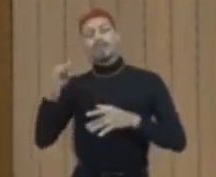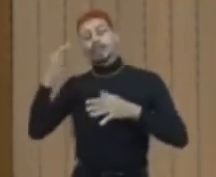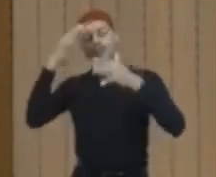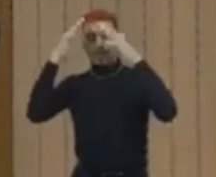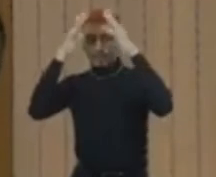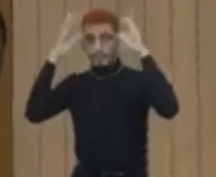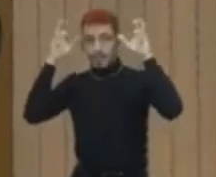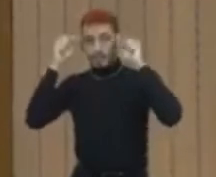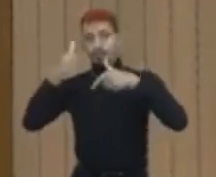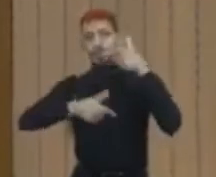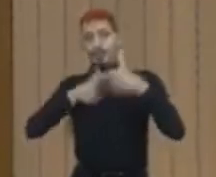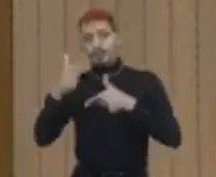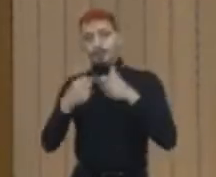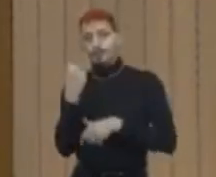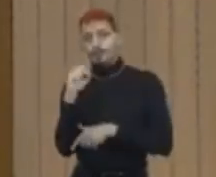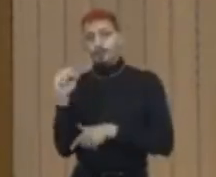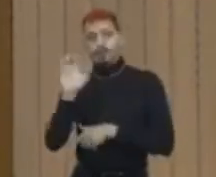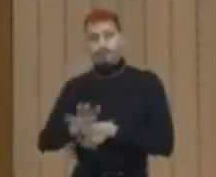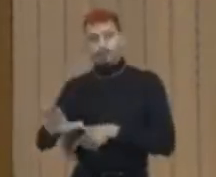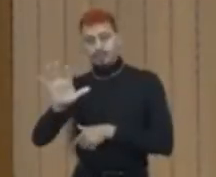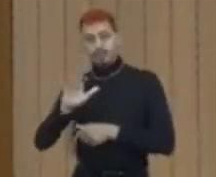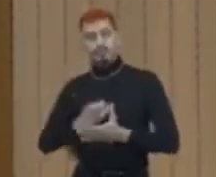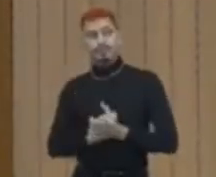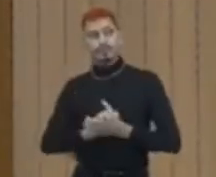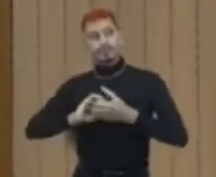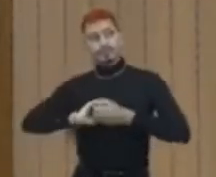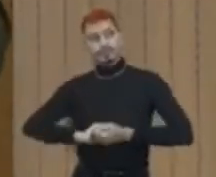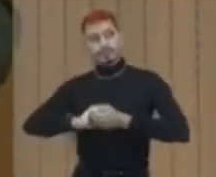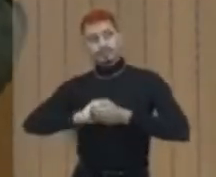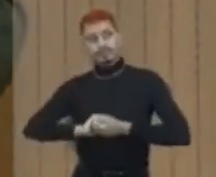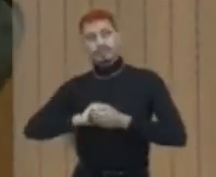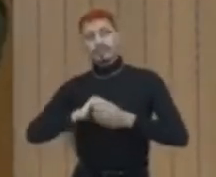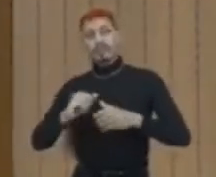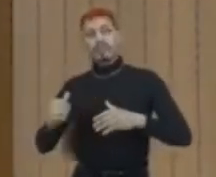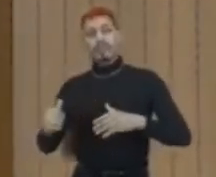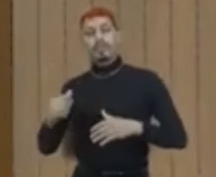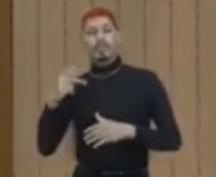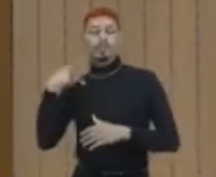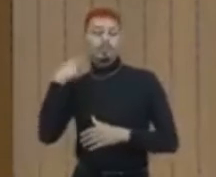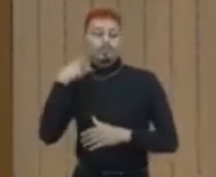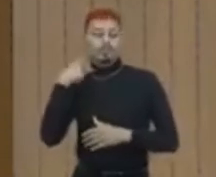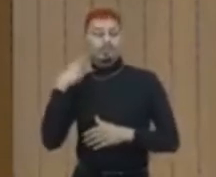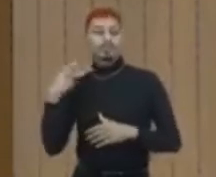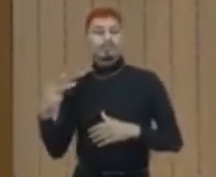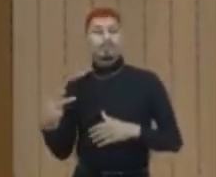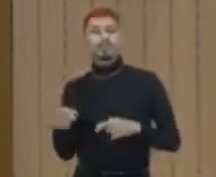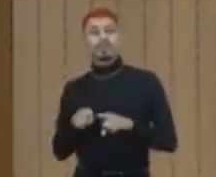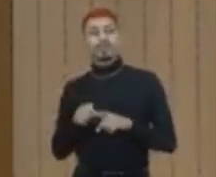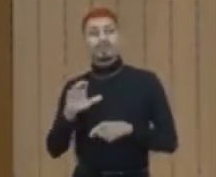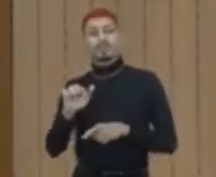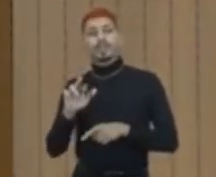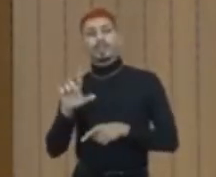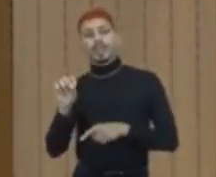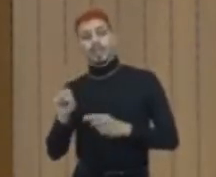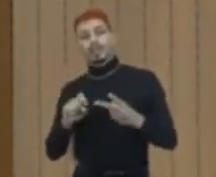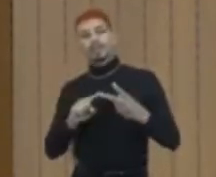e cumprimento meus colegas subprocuradores-gerais da República, aqui presente, Carlos